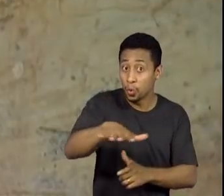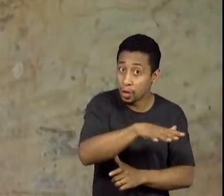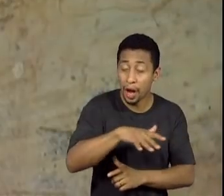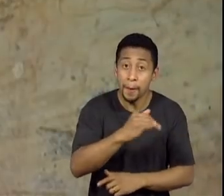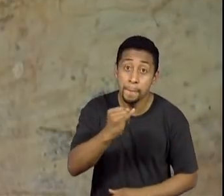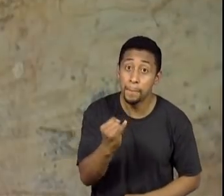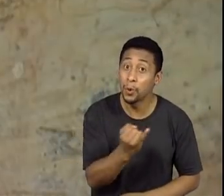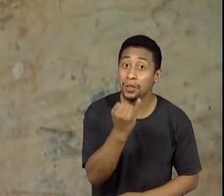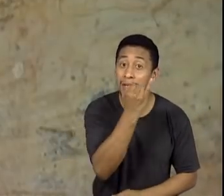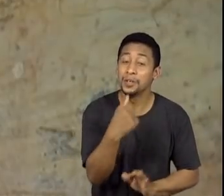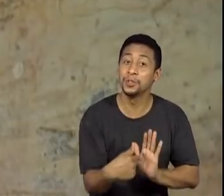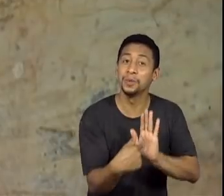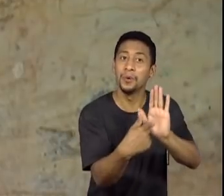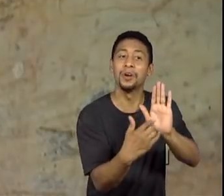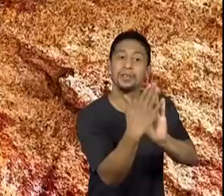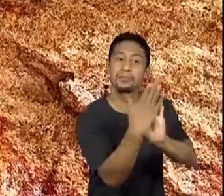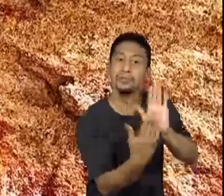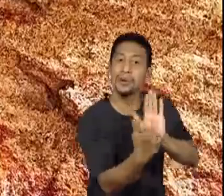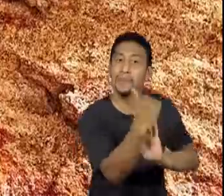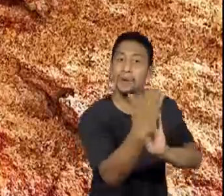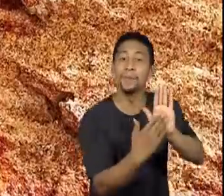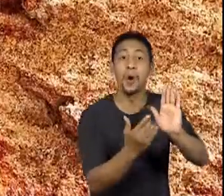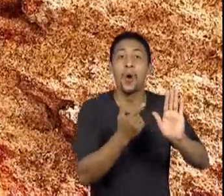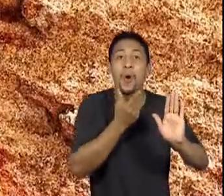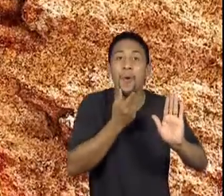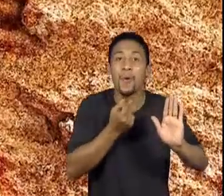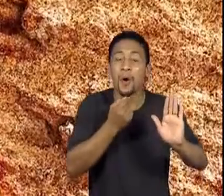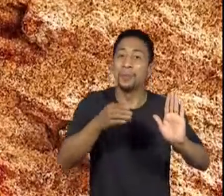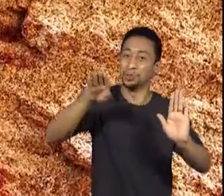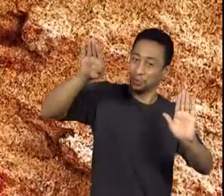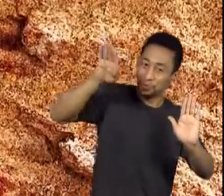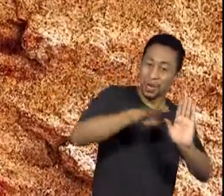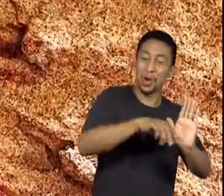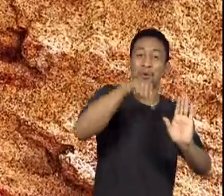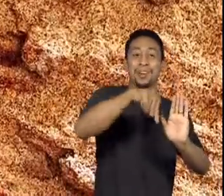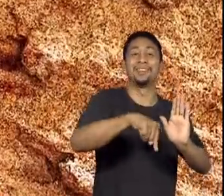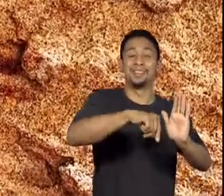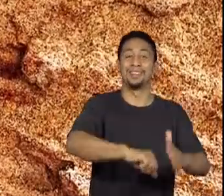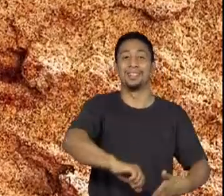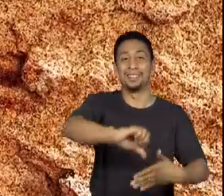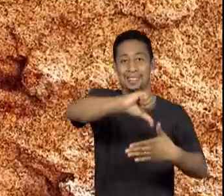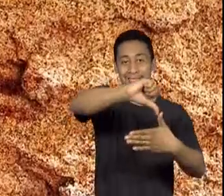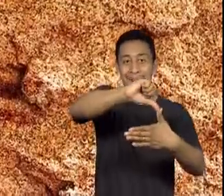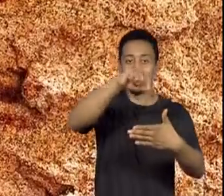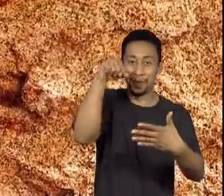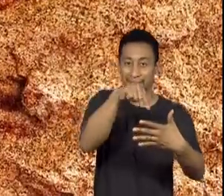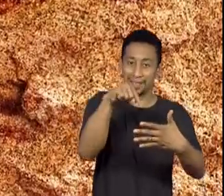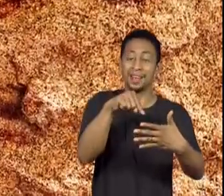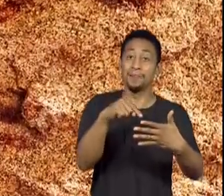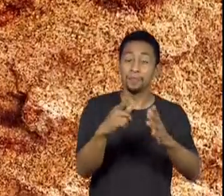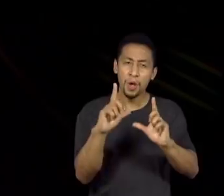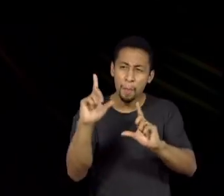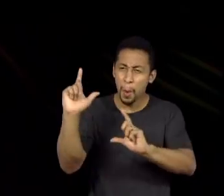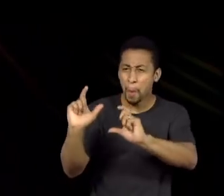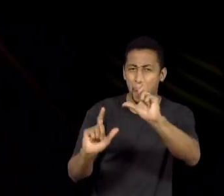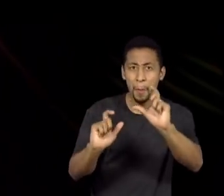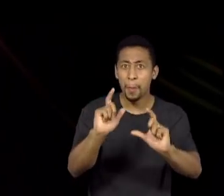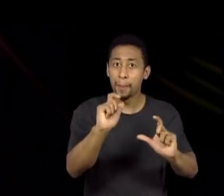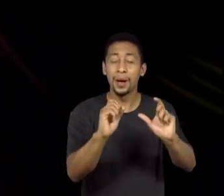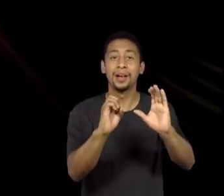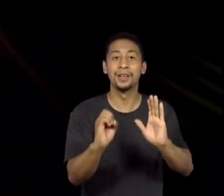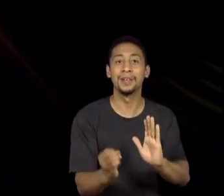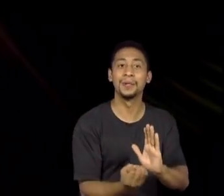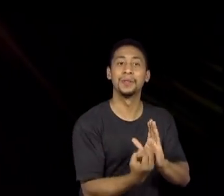registra a chegada do homem às Américas. A fotografia dele foi decisiva na criação de uma